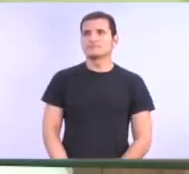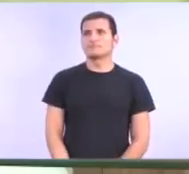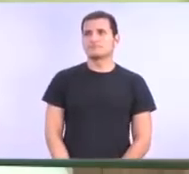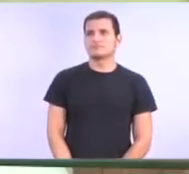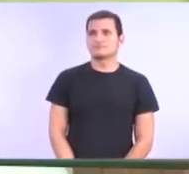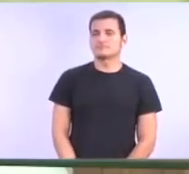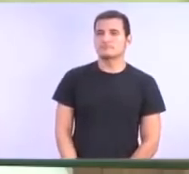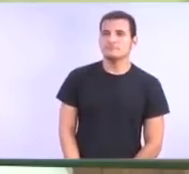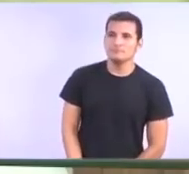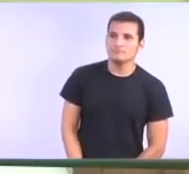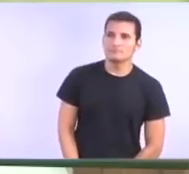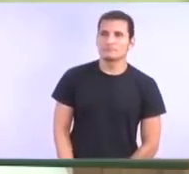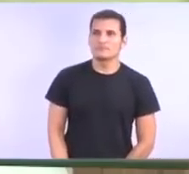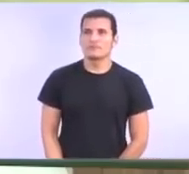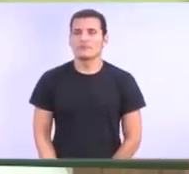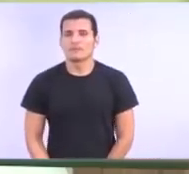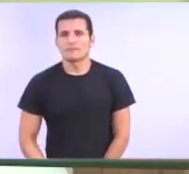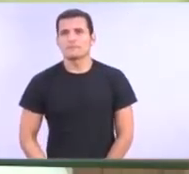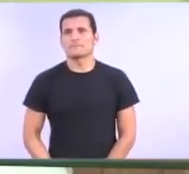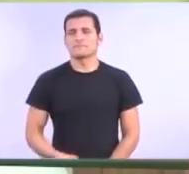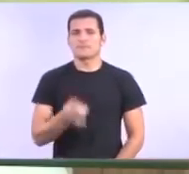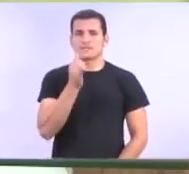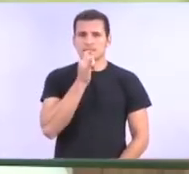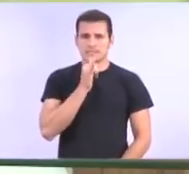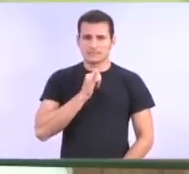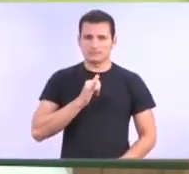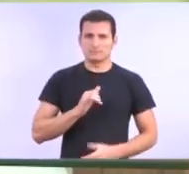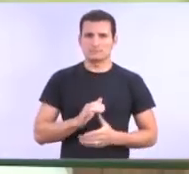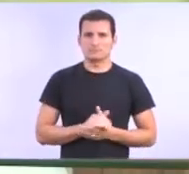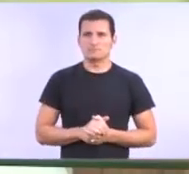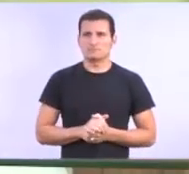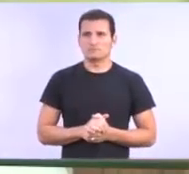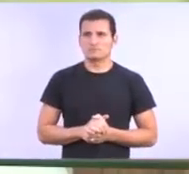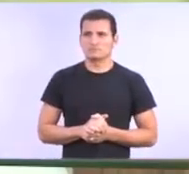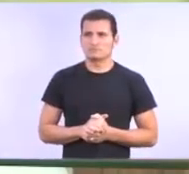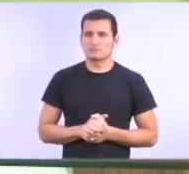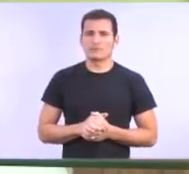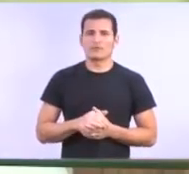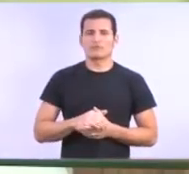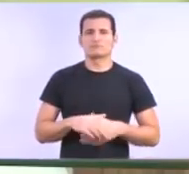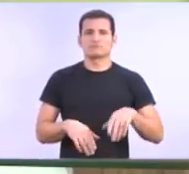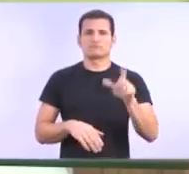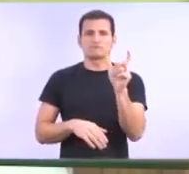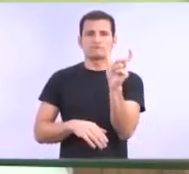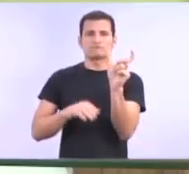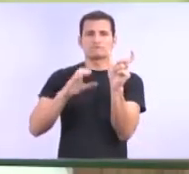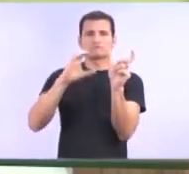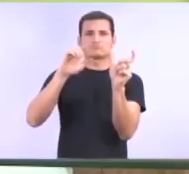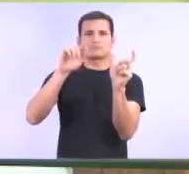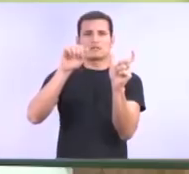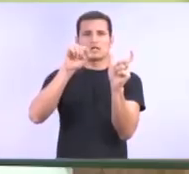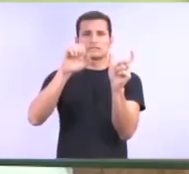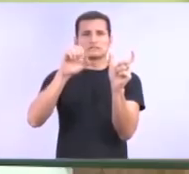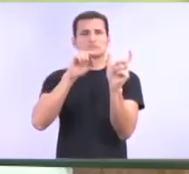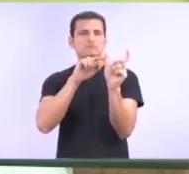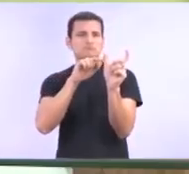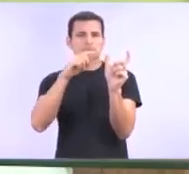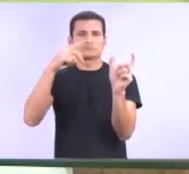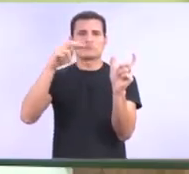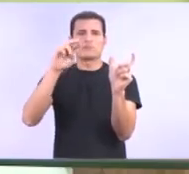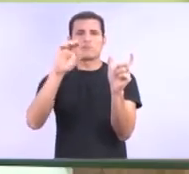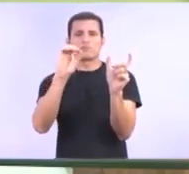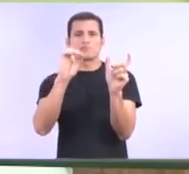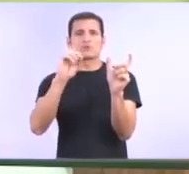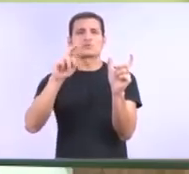a gente, para exemplificar, a gente pode identificar uma classe produto, tá? Para uma classe